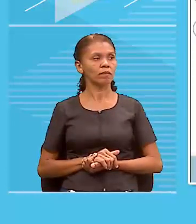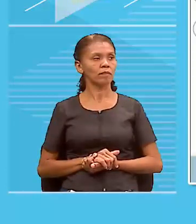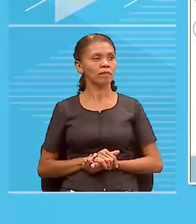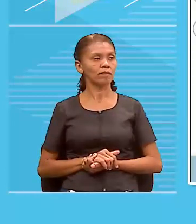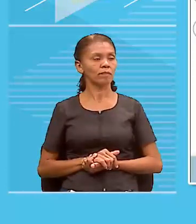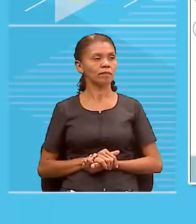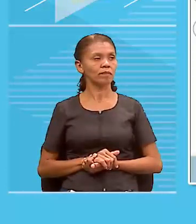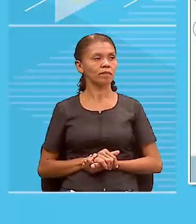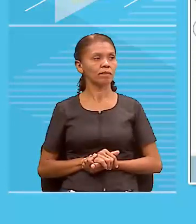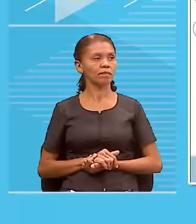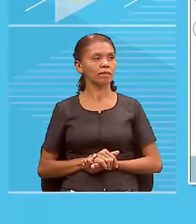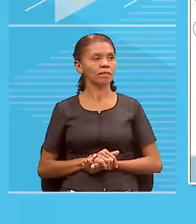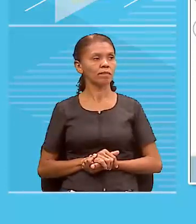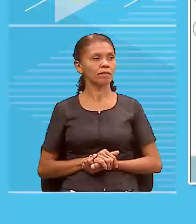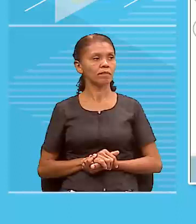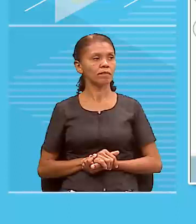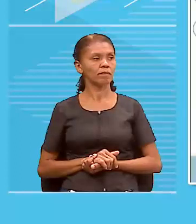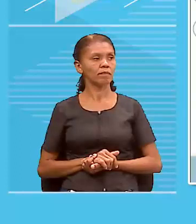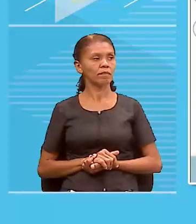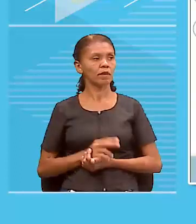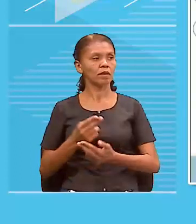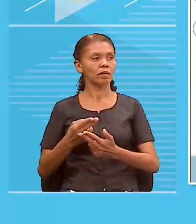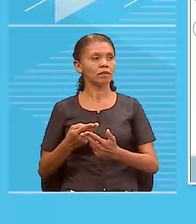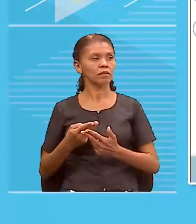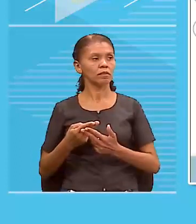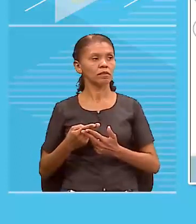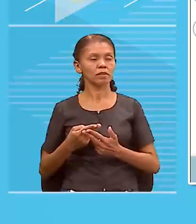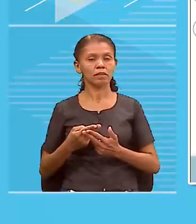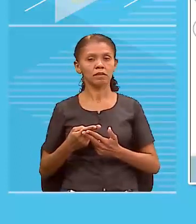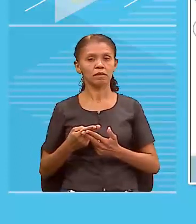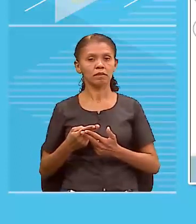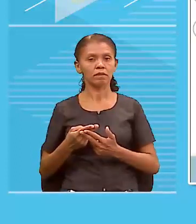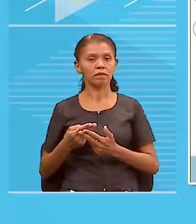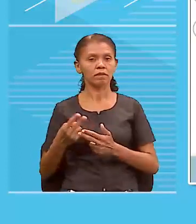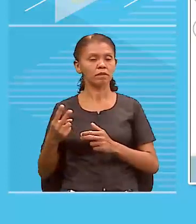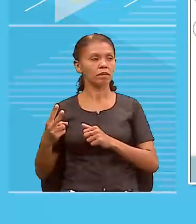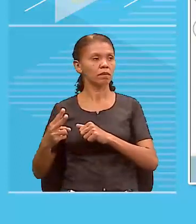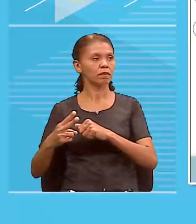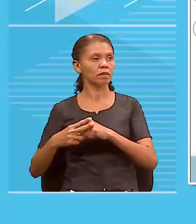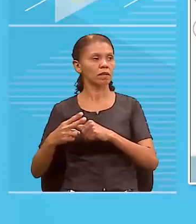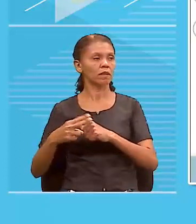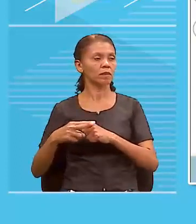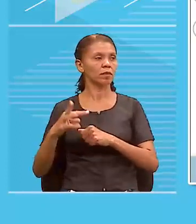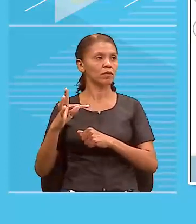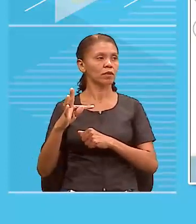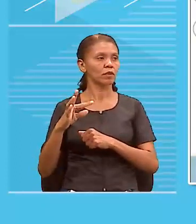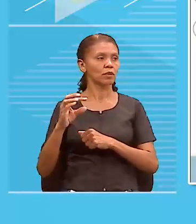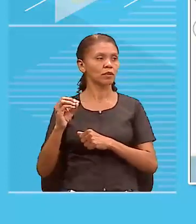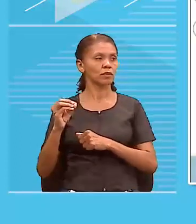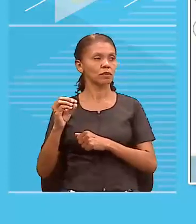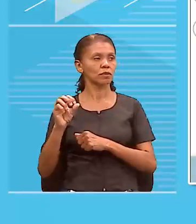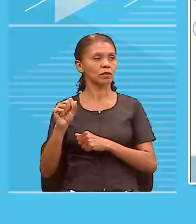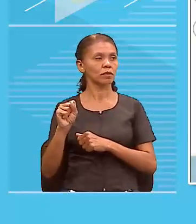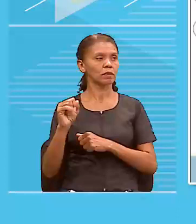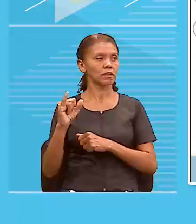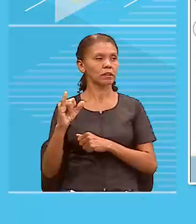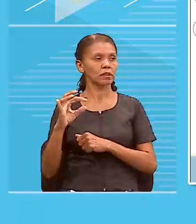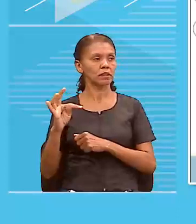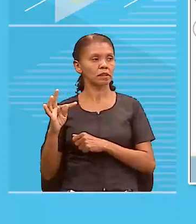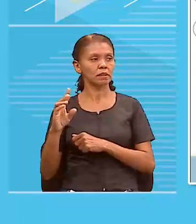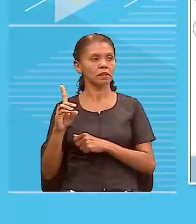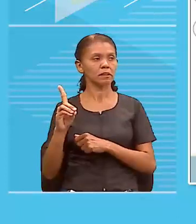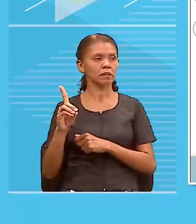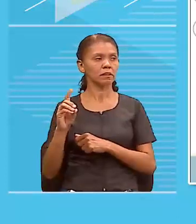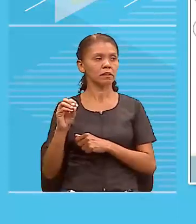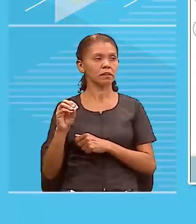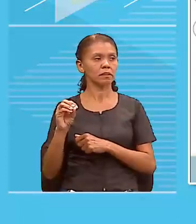exista ele pegou o verbo que o cedaw eu errei escreveu